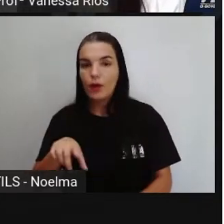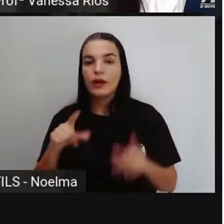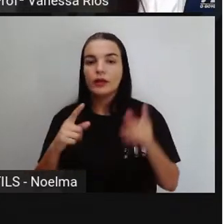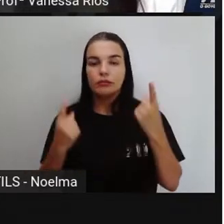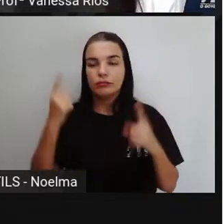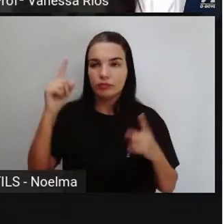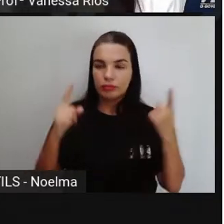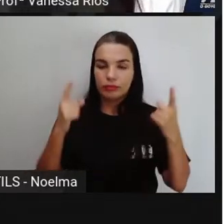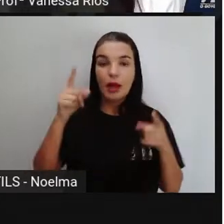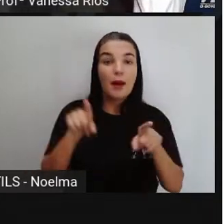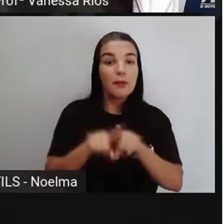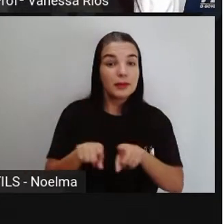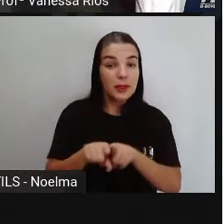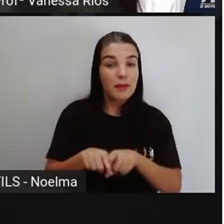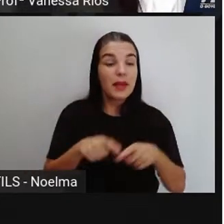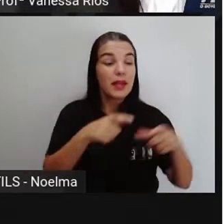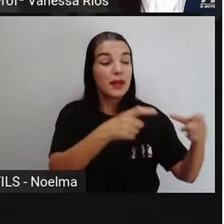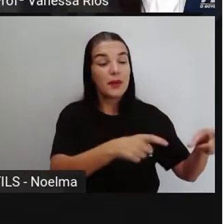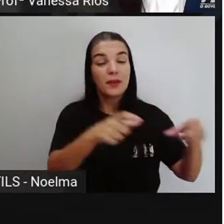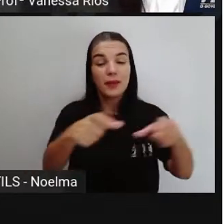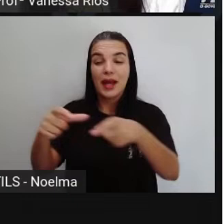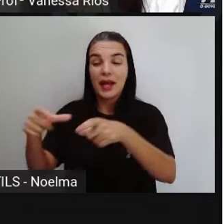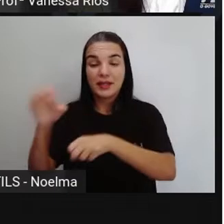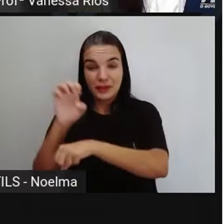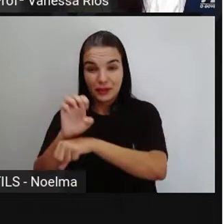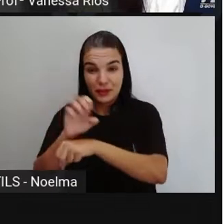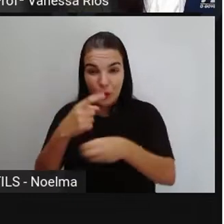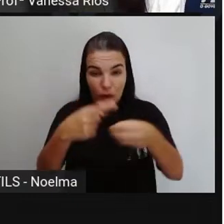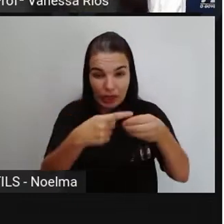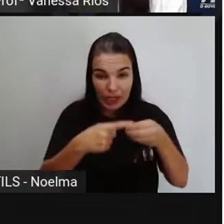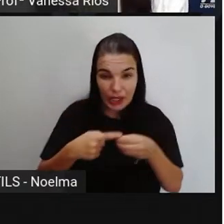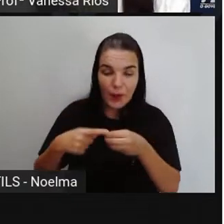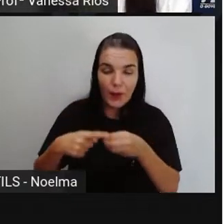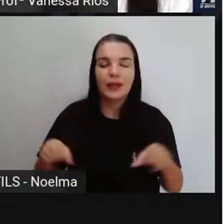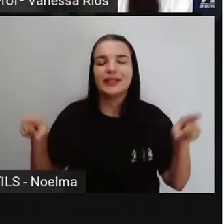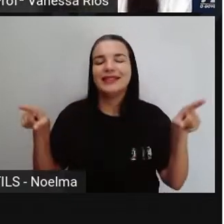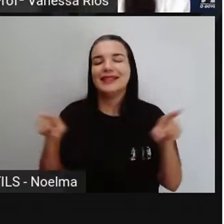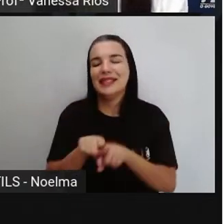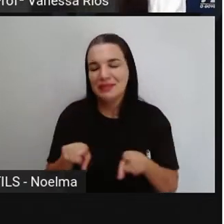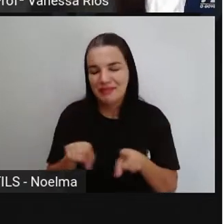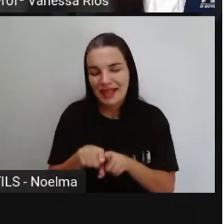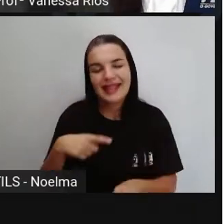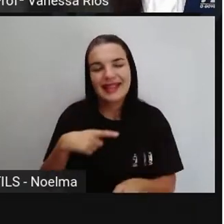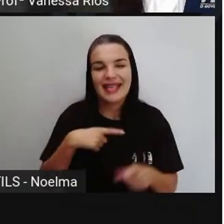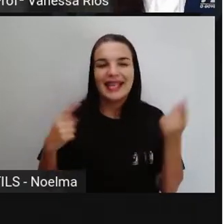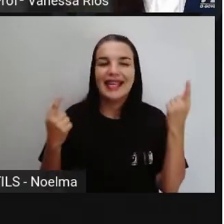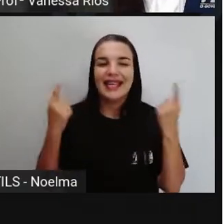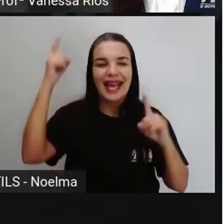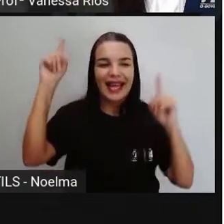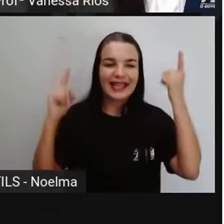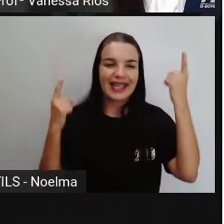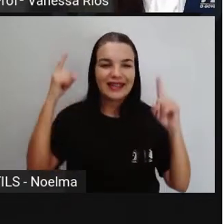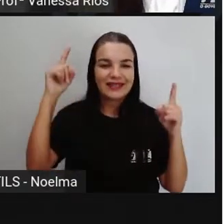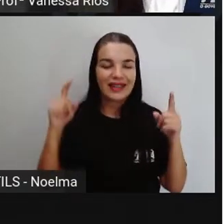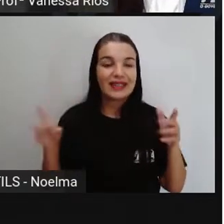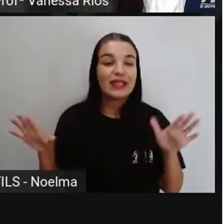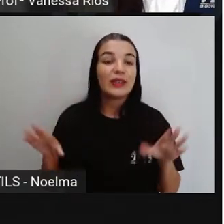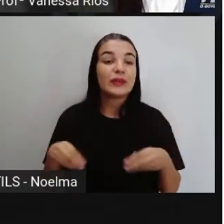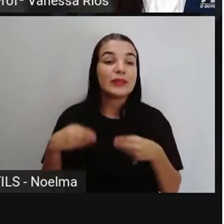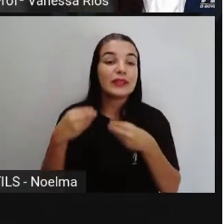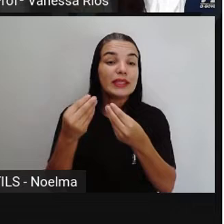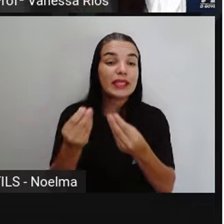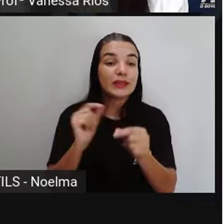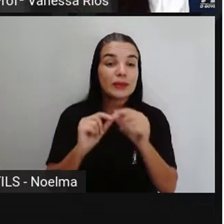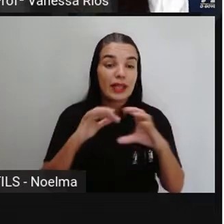também em outros lugares, né, do estado da Bahia, trazendo aí características diferentes. A Pro